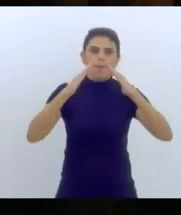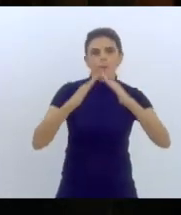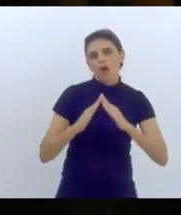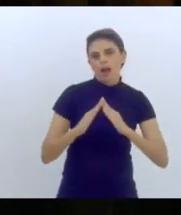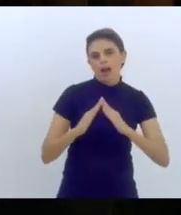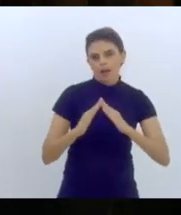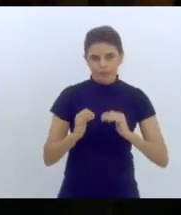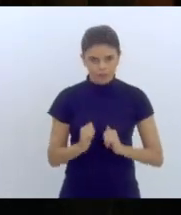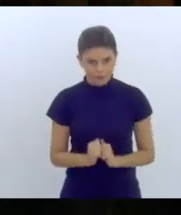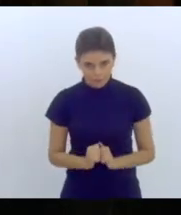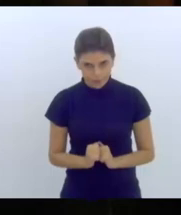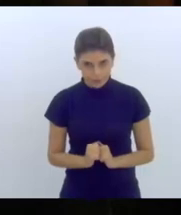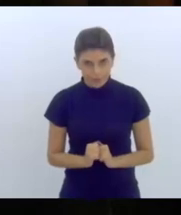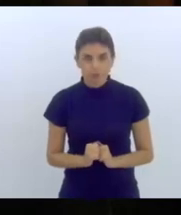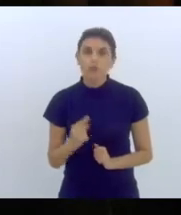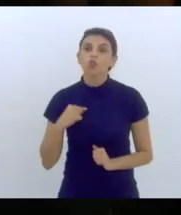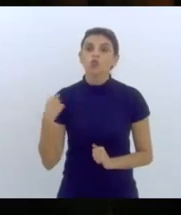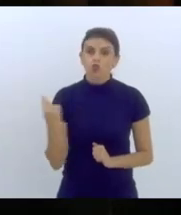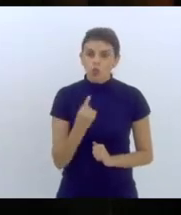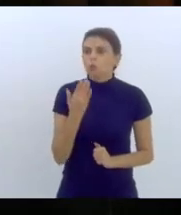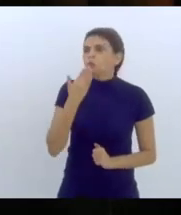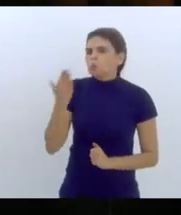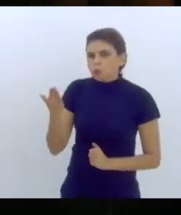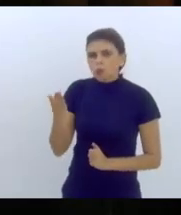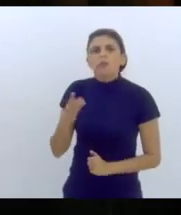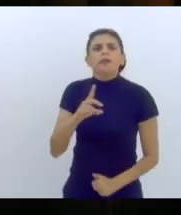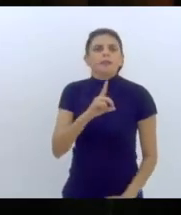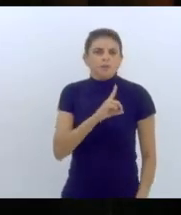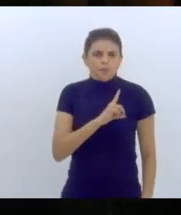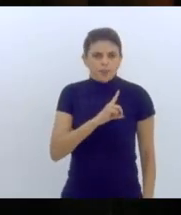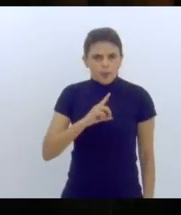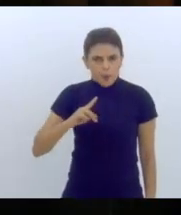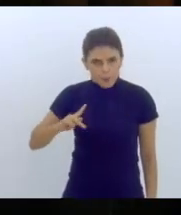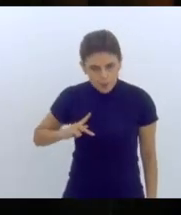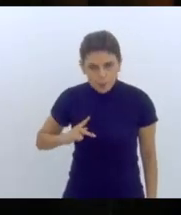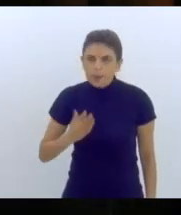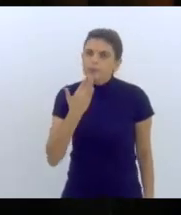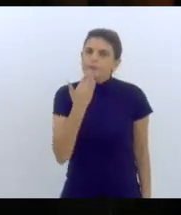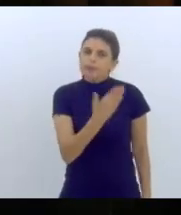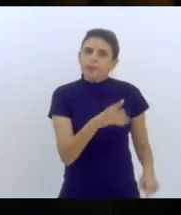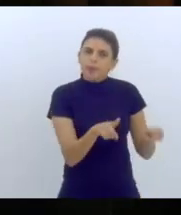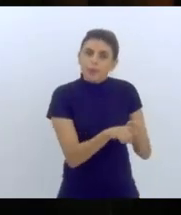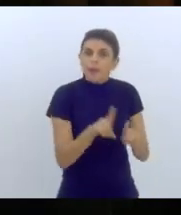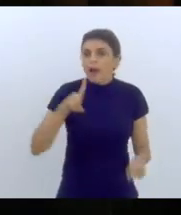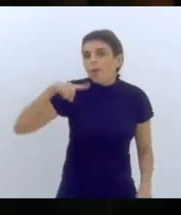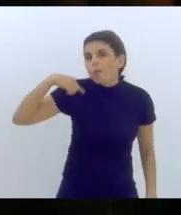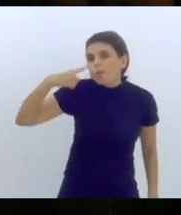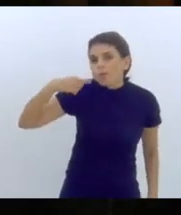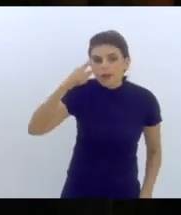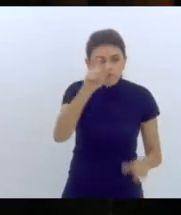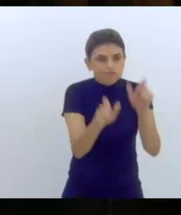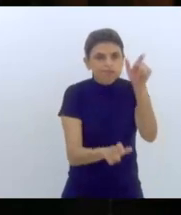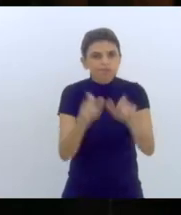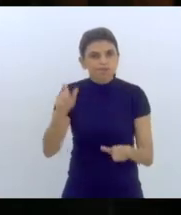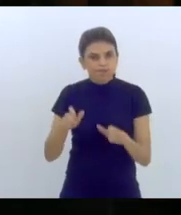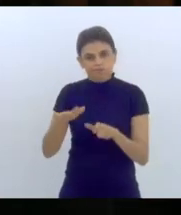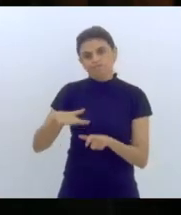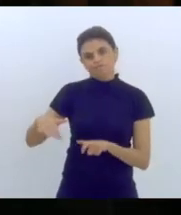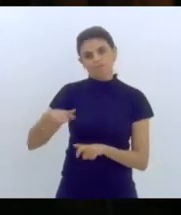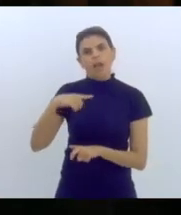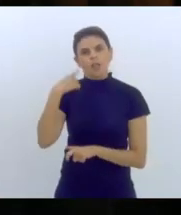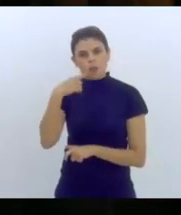moradia. Então, a gente acionou Defensoria Pública, acionamos também advogados e advogadas populares